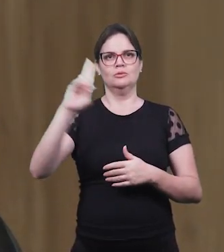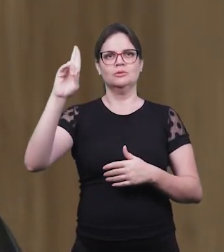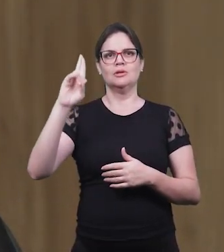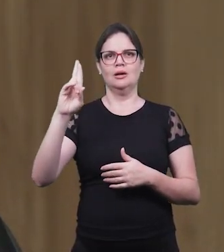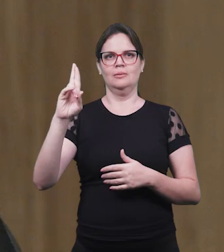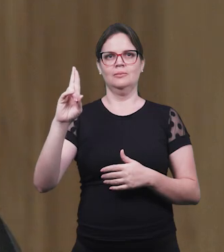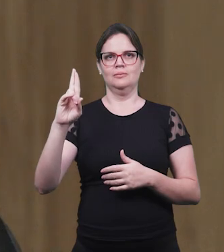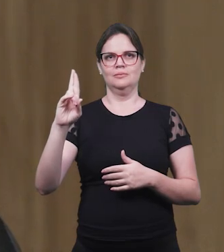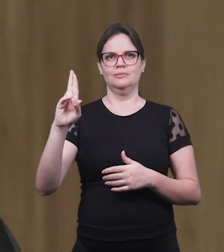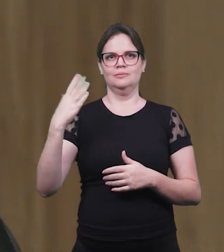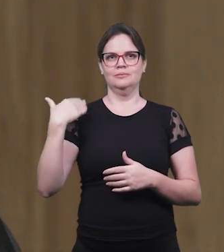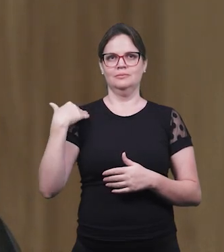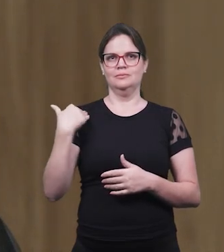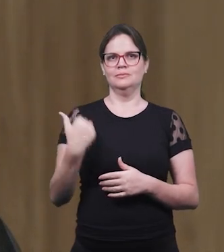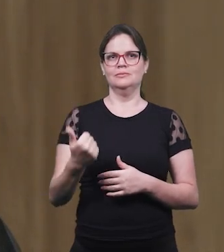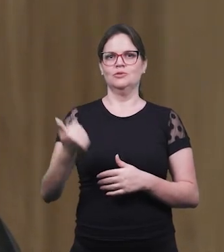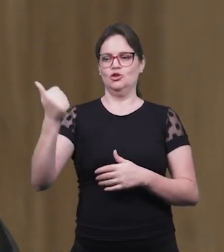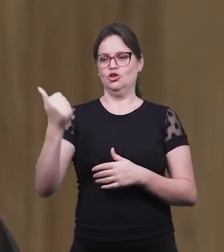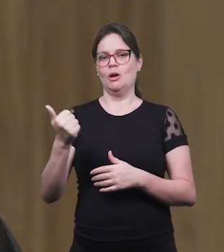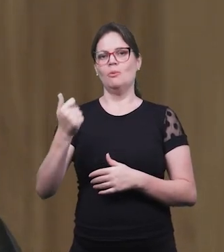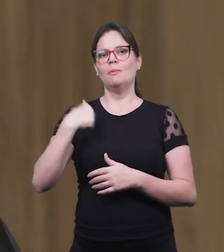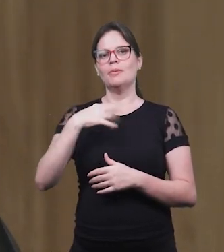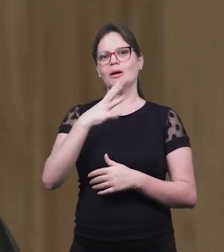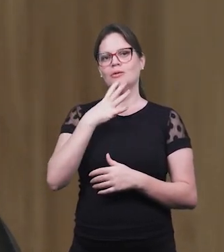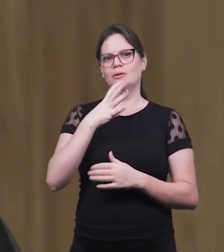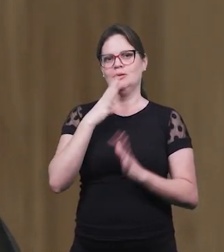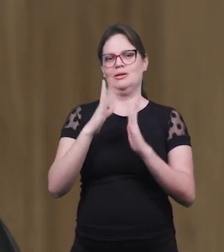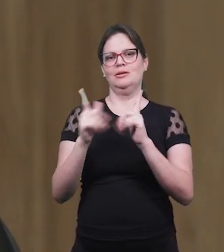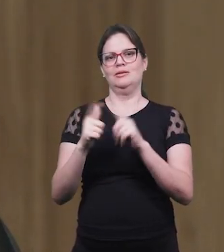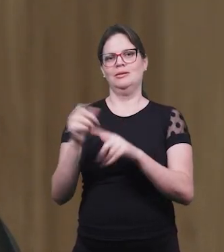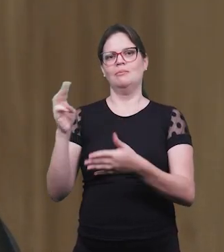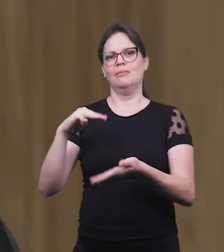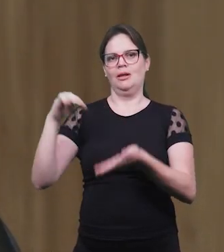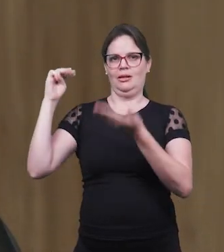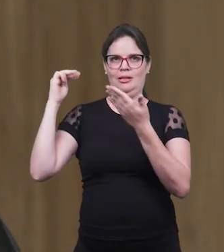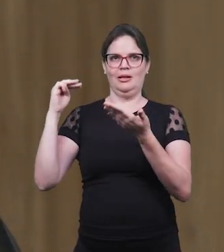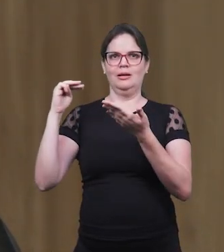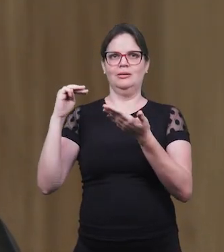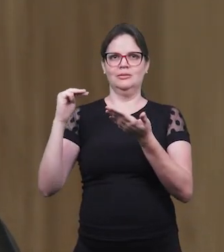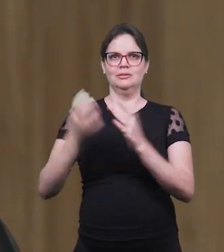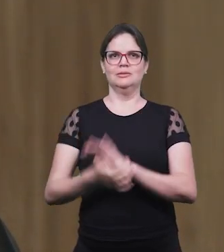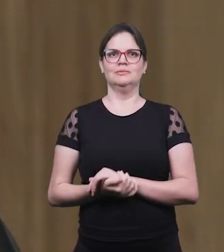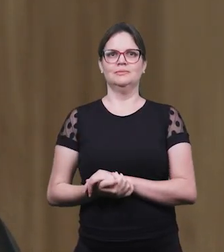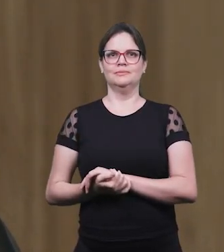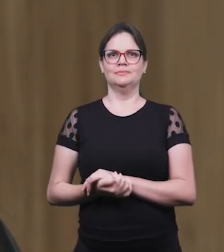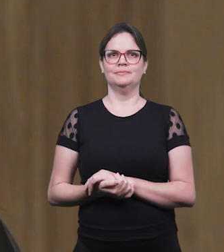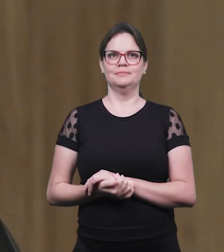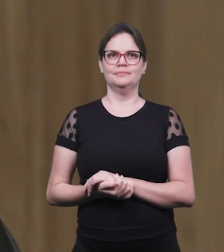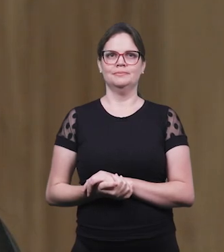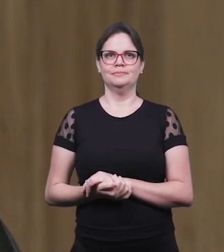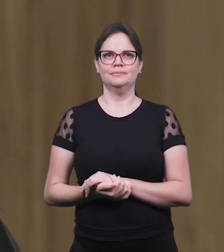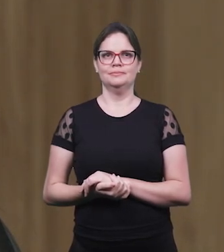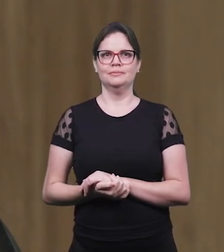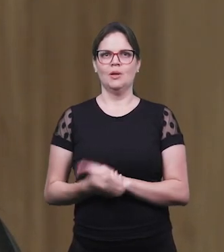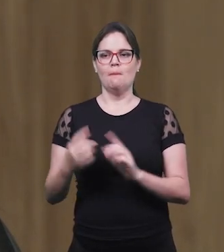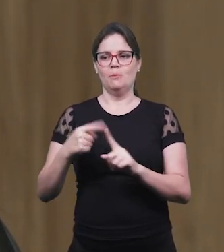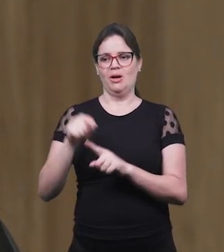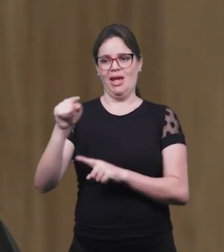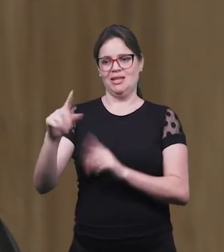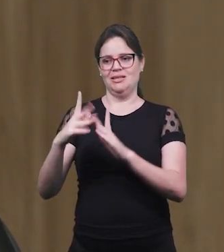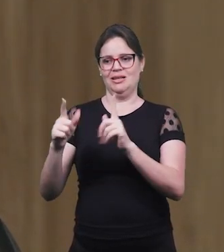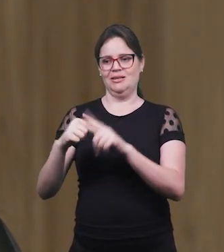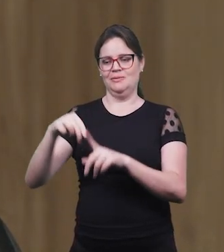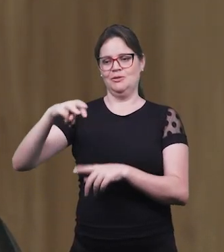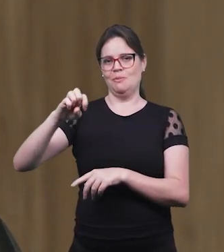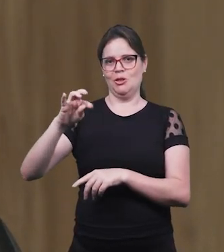para conhecer a obra através de uma irmã que era dessa igreja, conheceu a obra. E minha mãe sempre